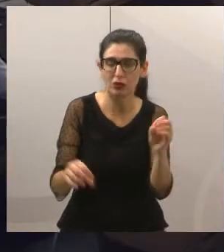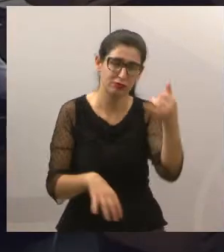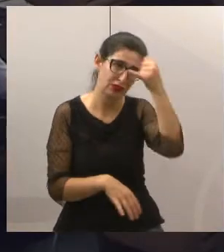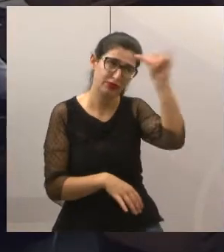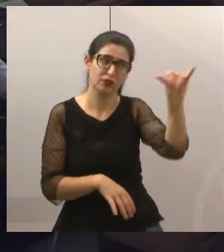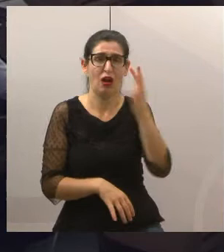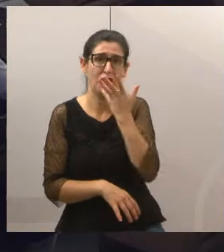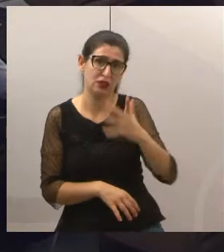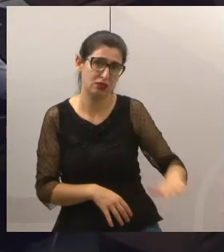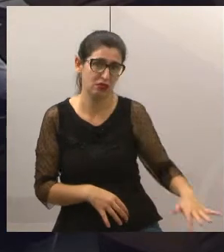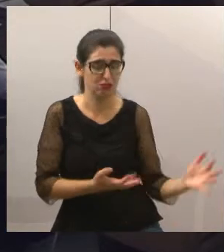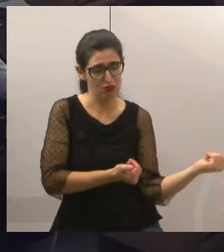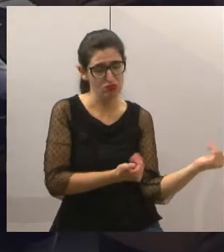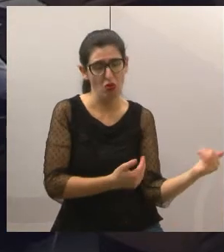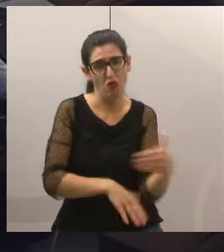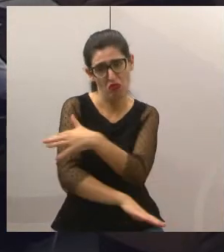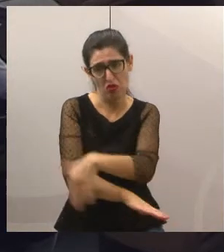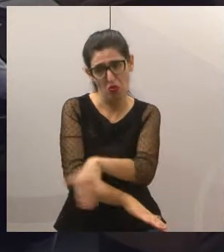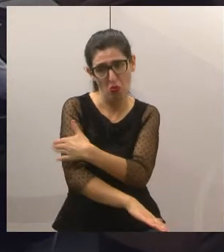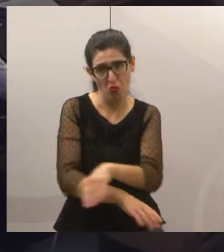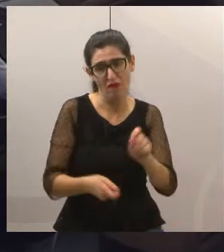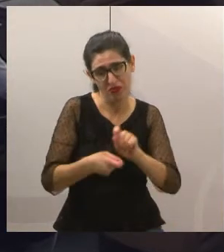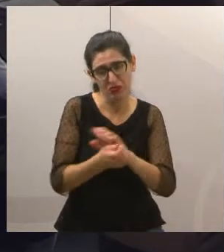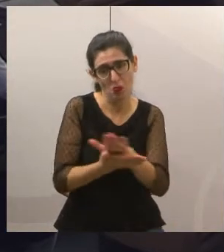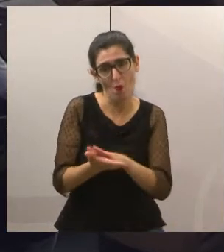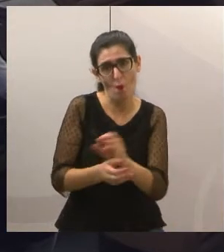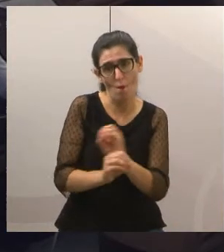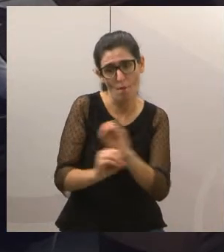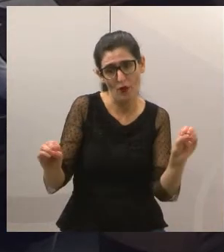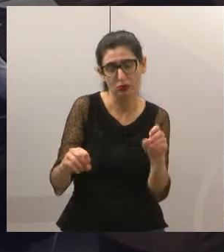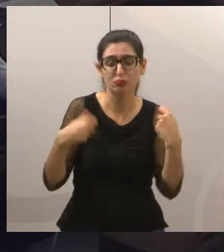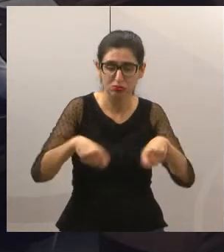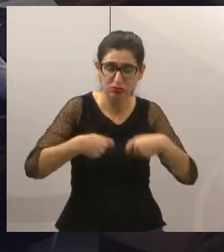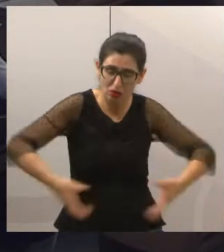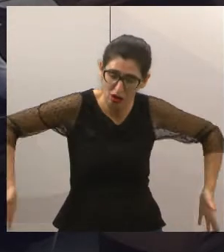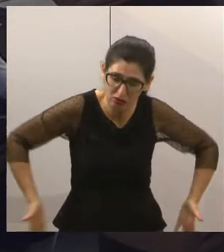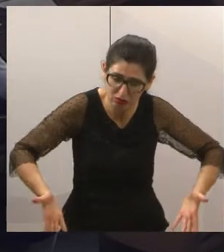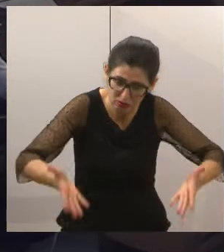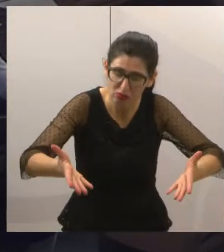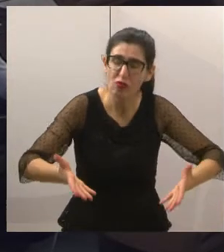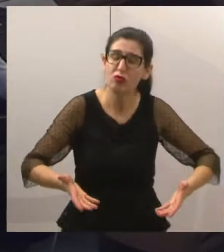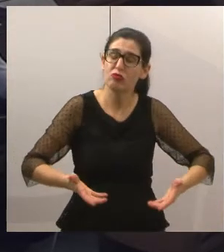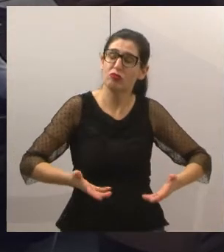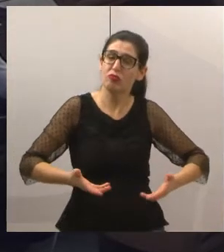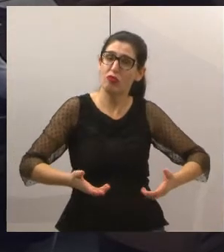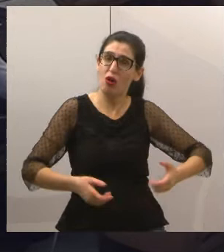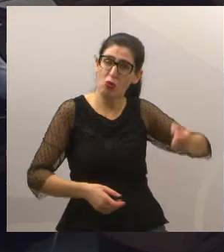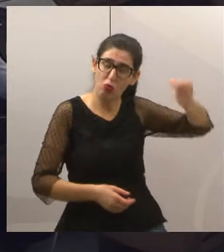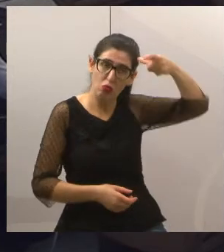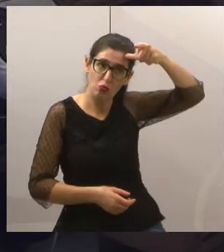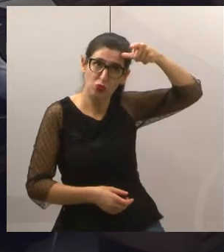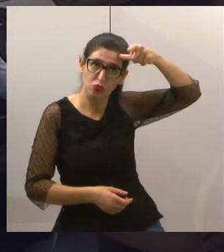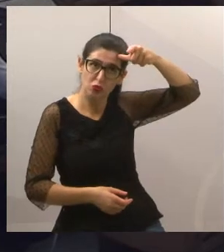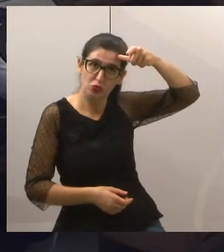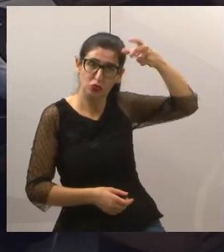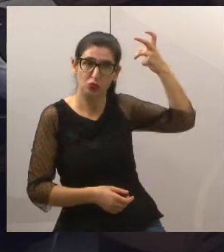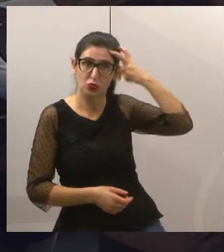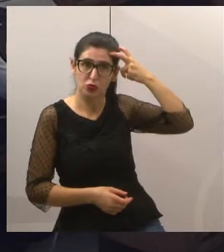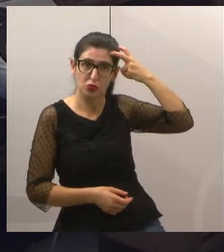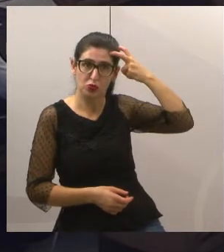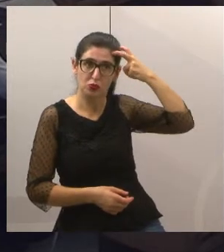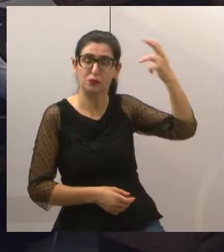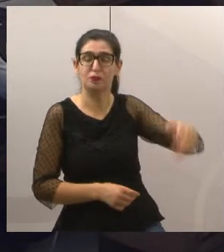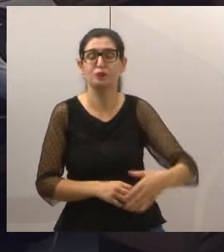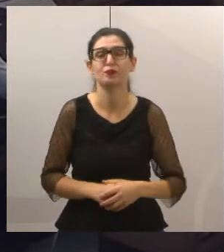Sim, todo investimento que vem para a infraestrutura, ele deixa, via financiamento, ele deixa de ser executado com o Tesouro e abre